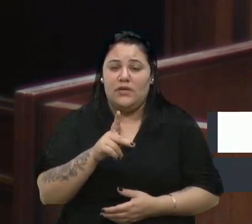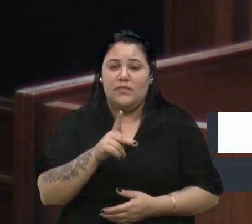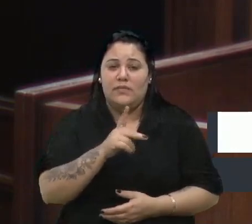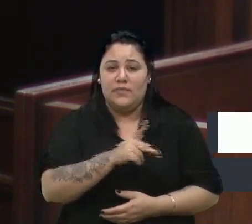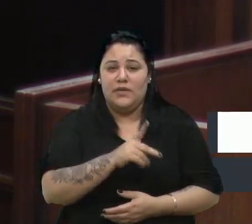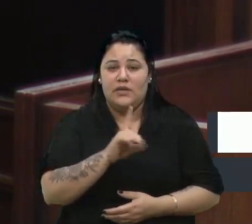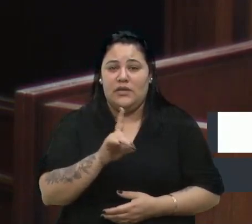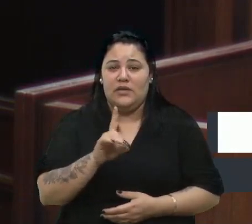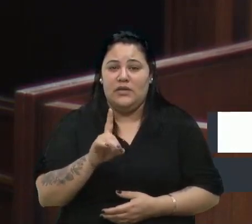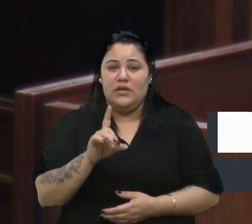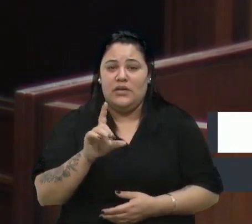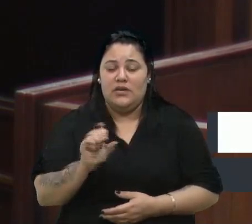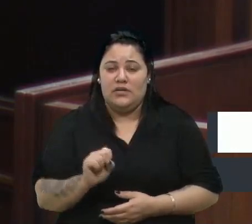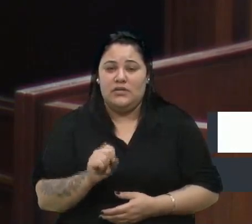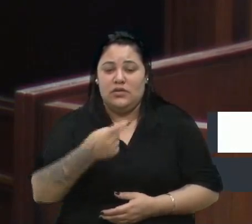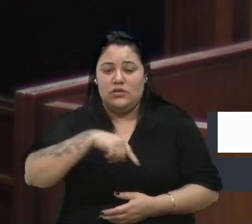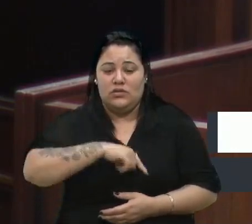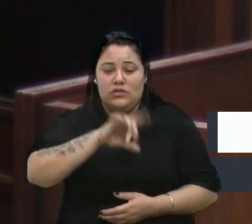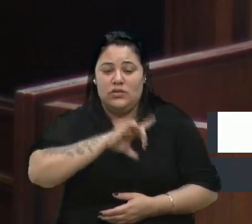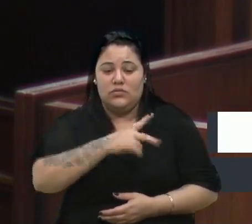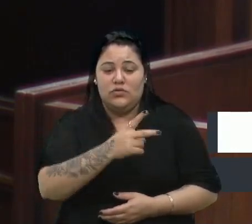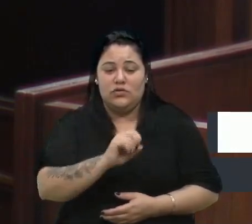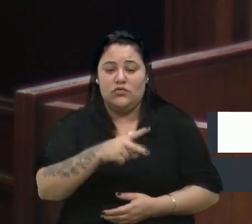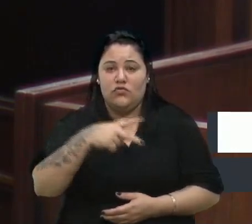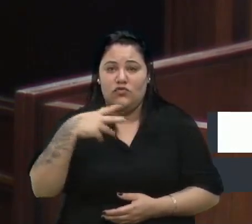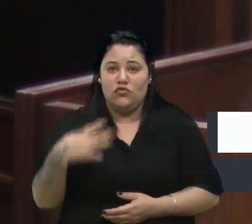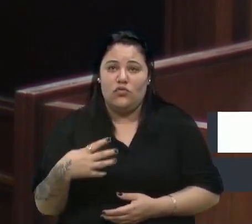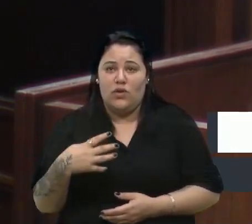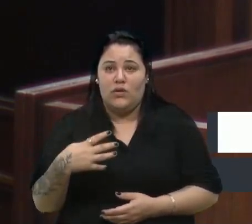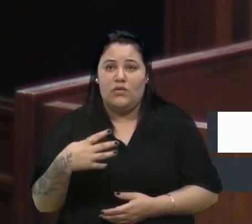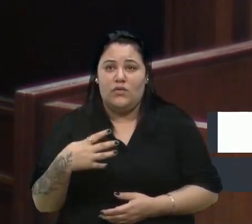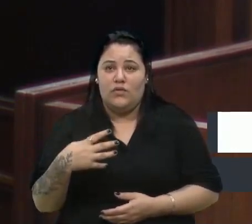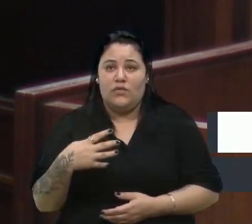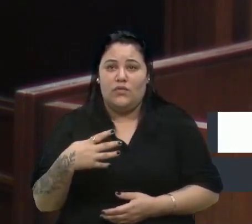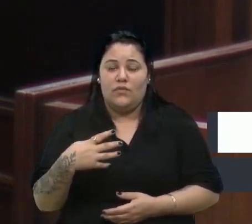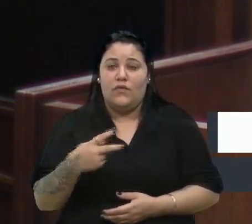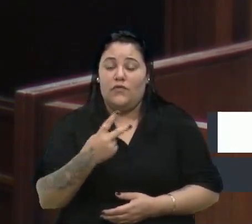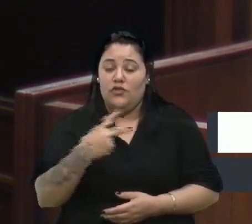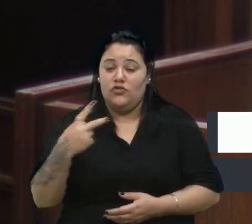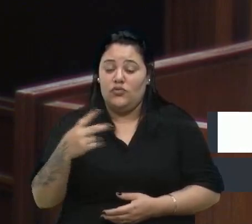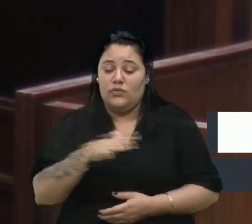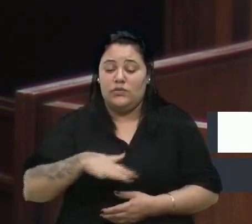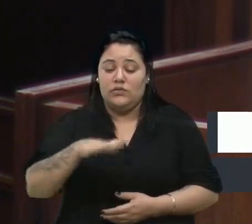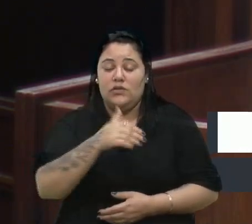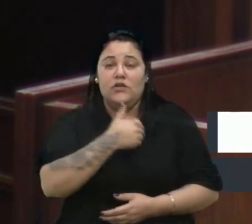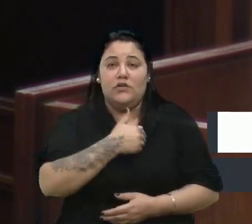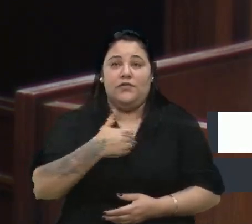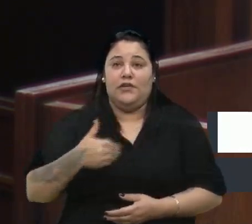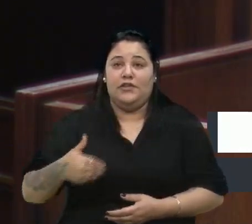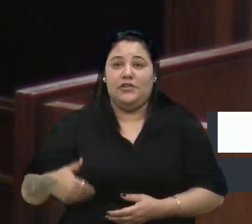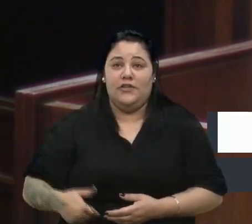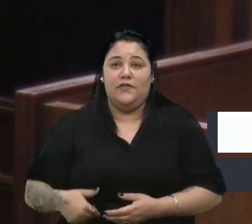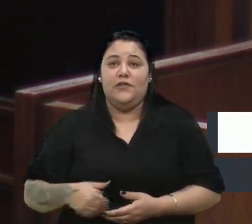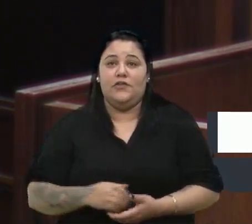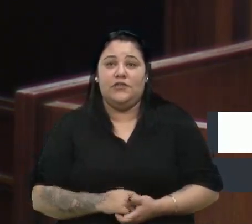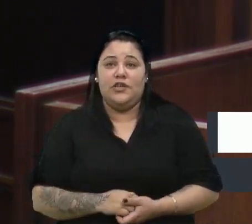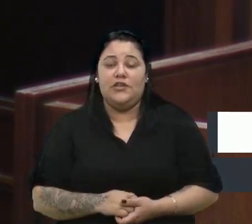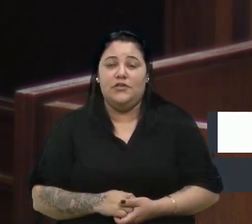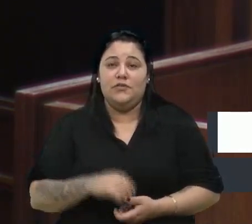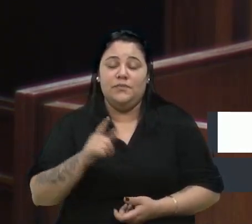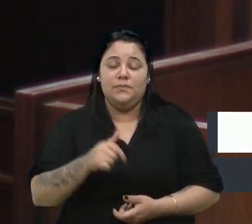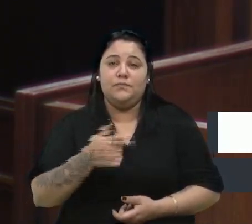teremos em 2024, pelo menos dessas 22 áreas públicas que estão aptas à construção, que nós já